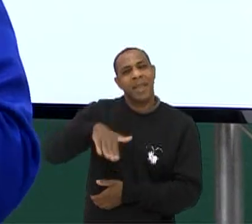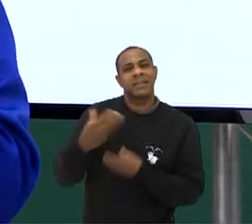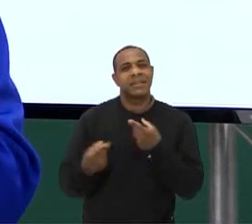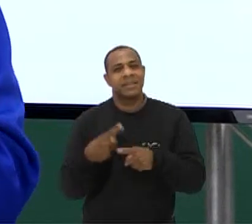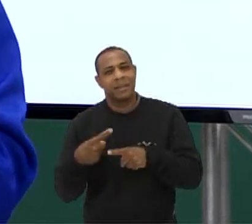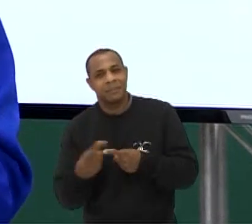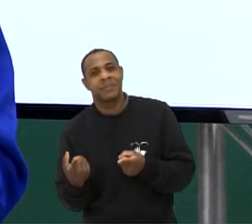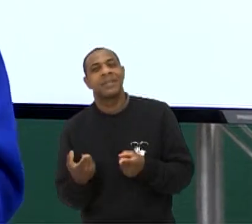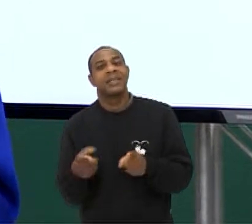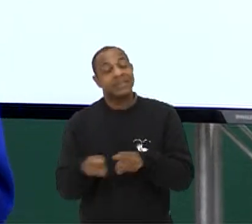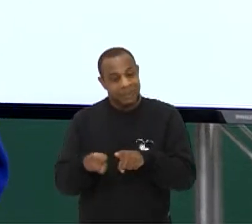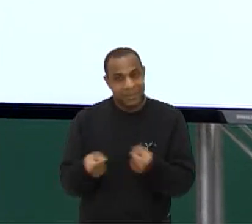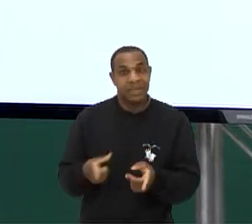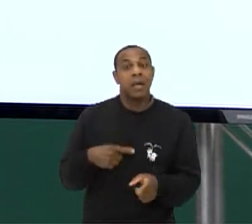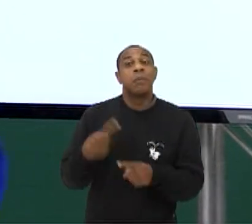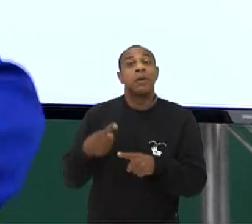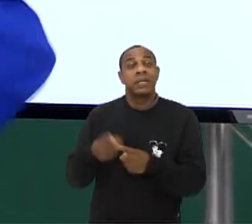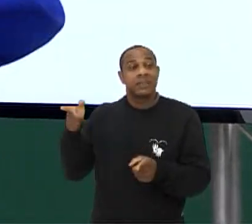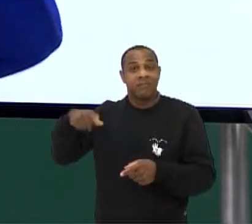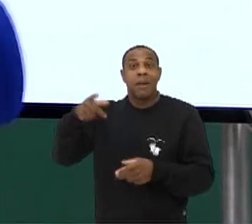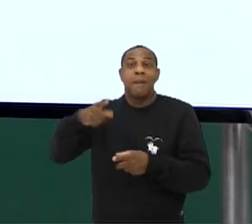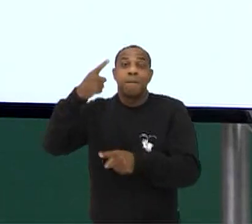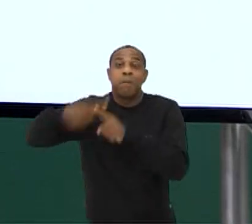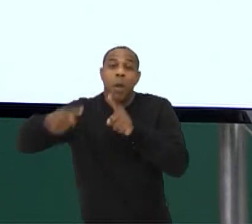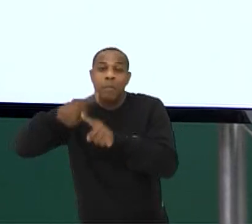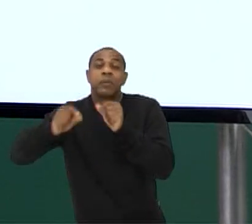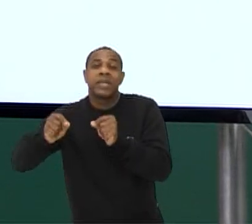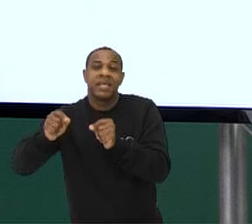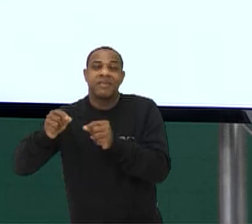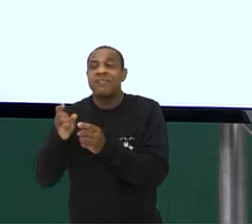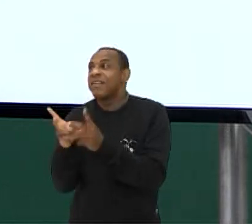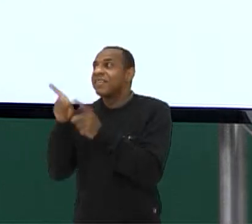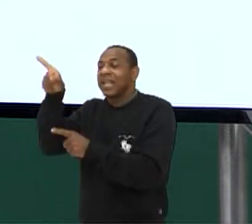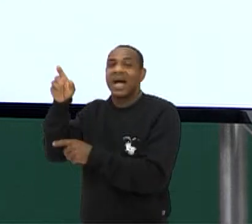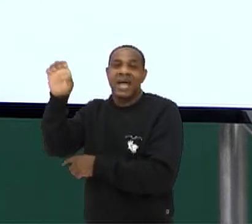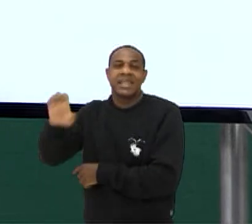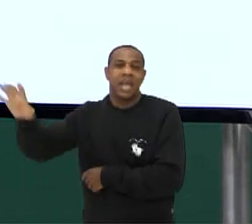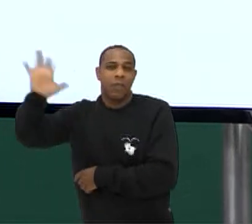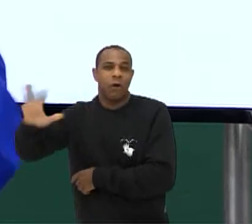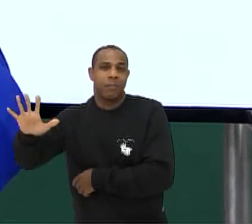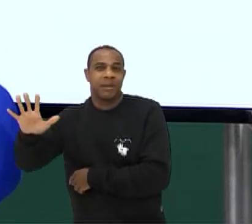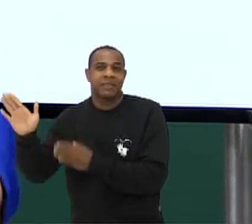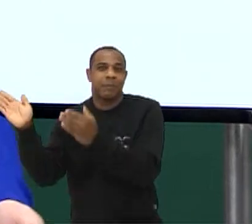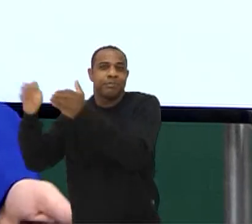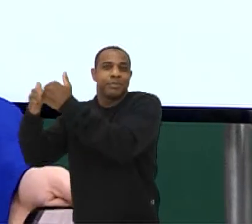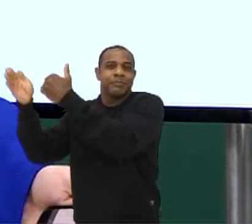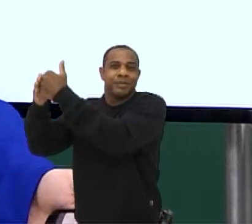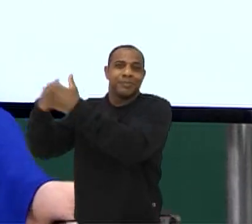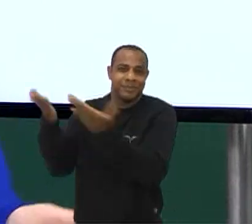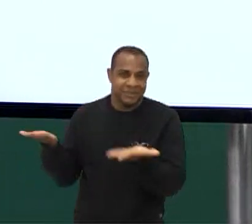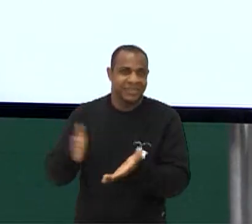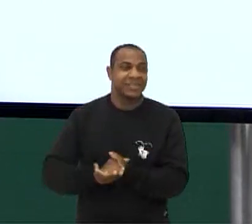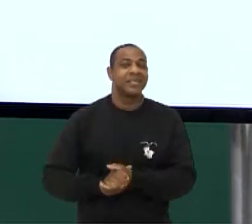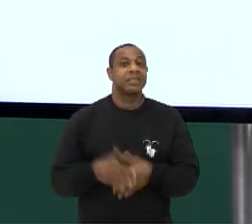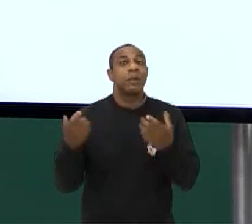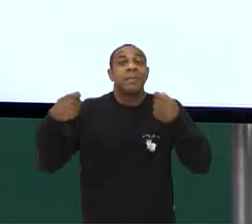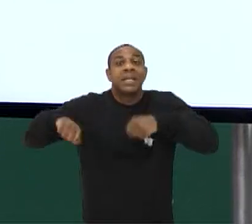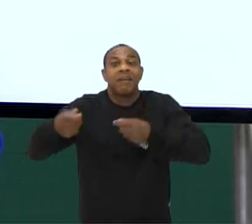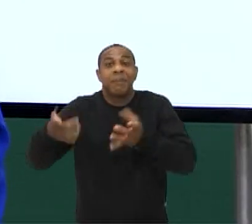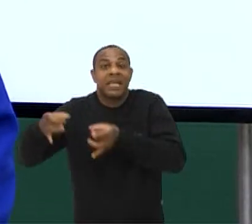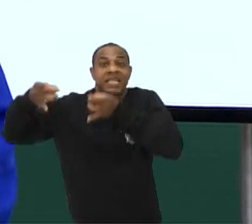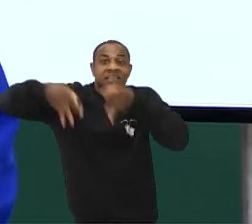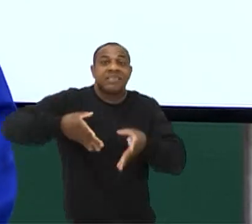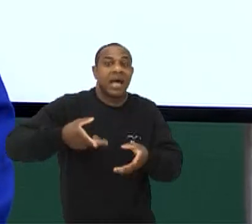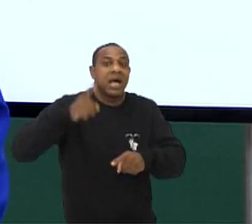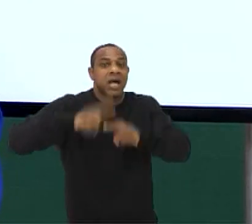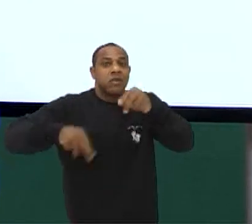estava proibida de vender na Europa e ela estava produzindo. Ela precisava de algum lugar para desovar esses produtos. Como que ela